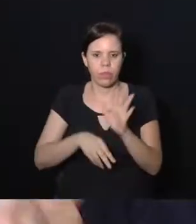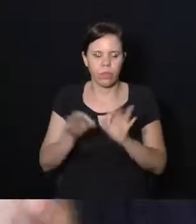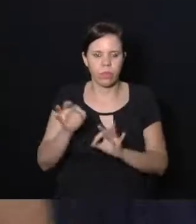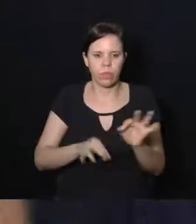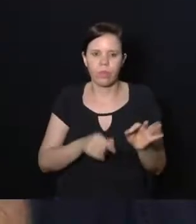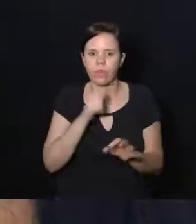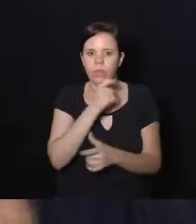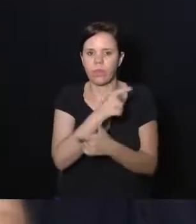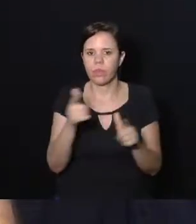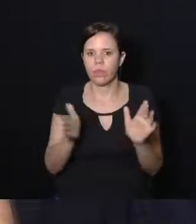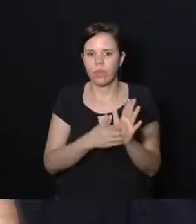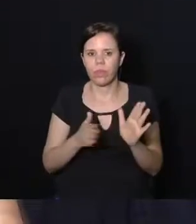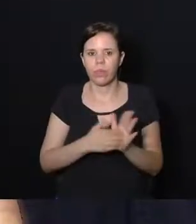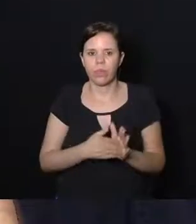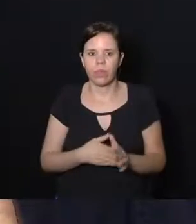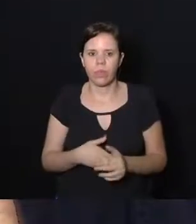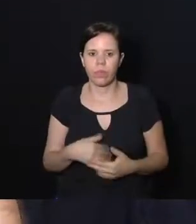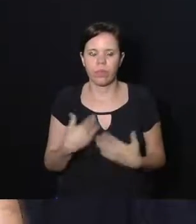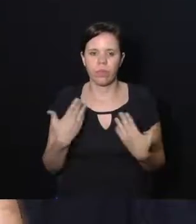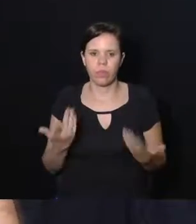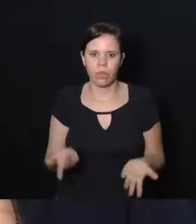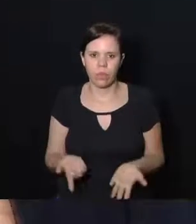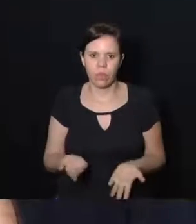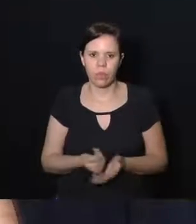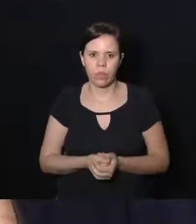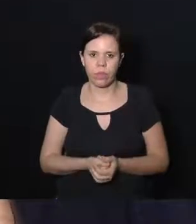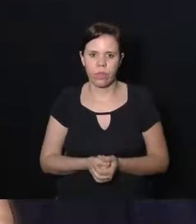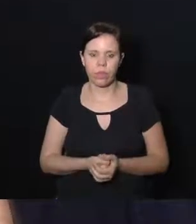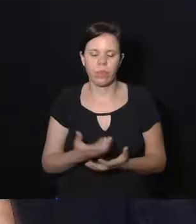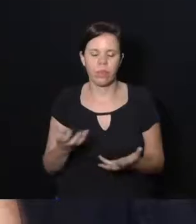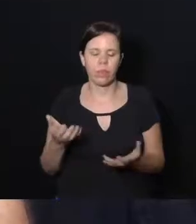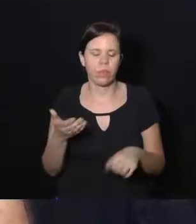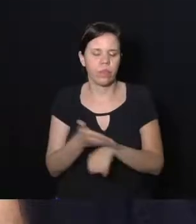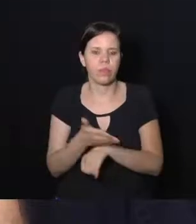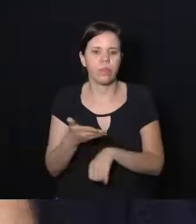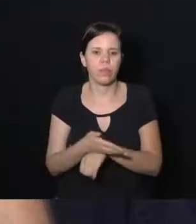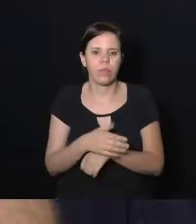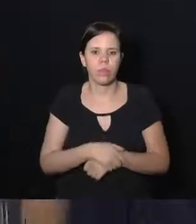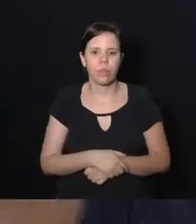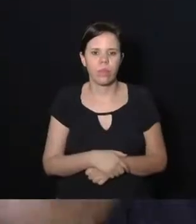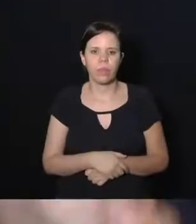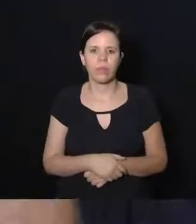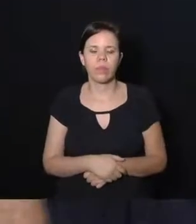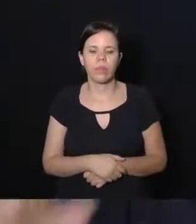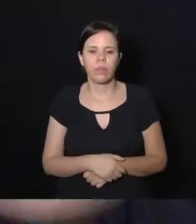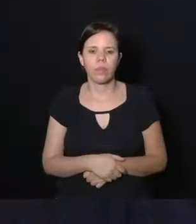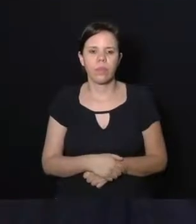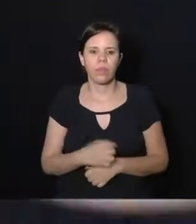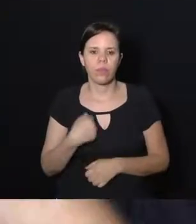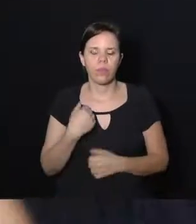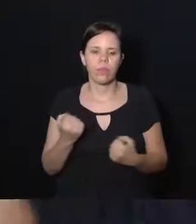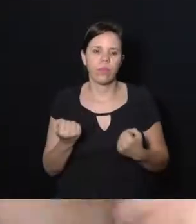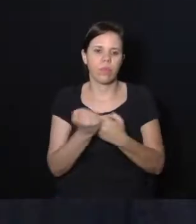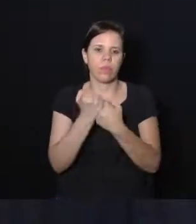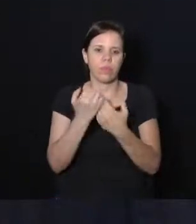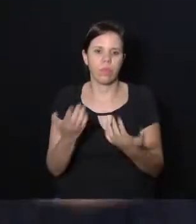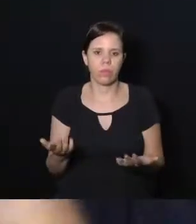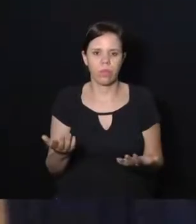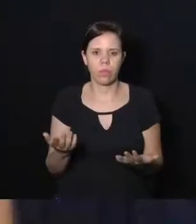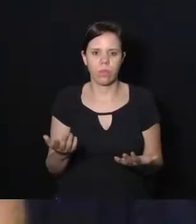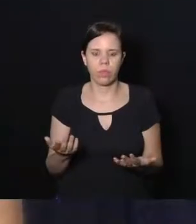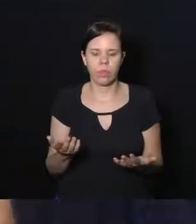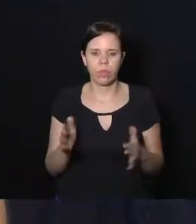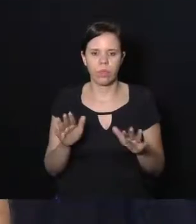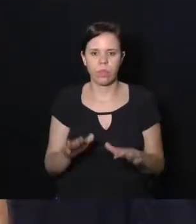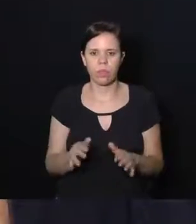ainda não têm a proposta, né? Então, eles têm o porquê que eles querem participar e aí a gente dá esse apoio e estamos aqui